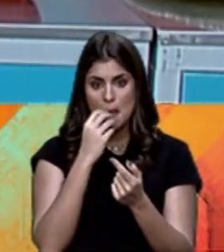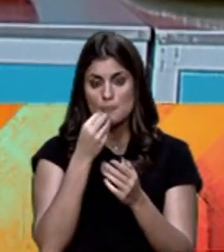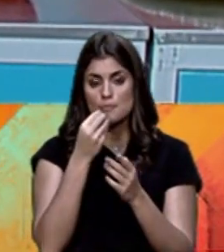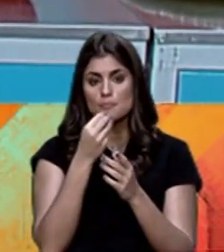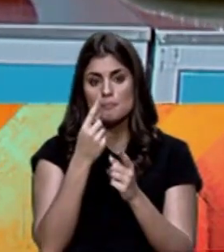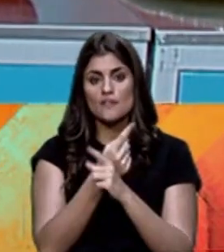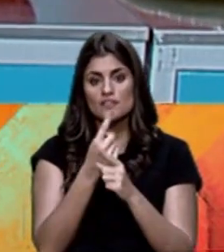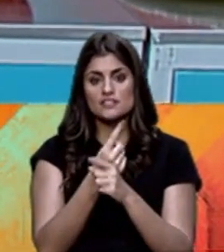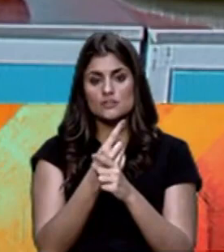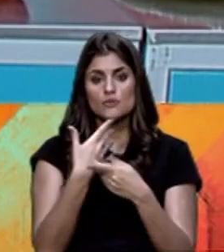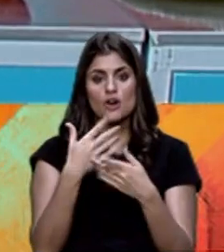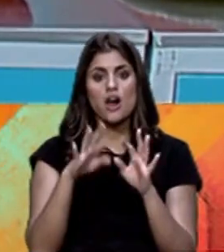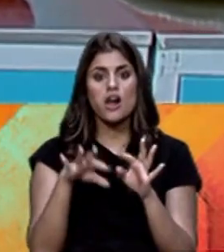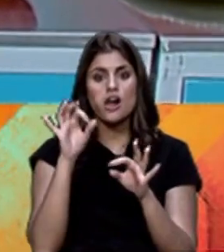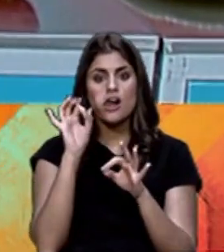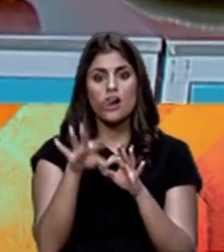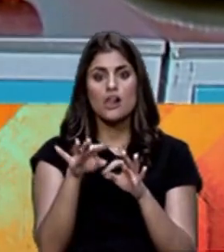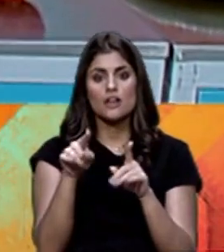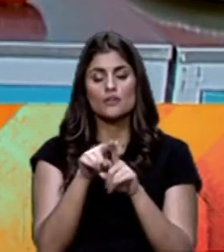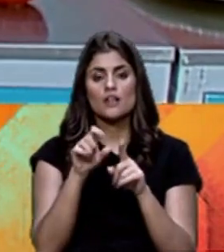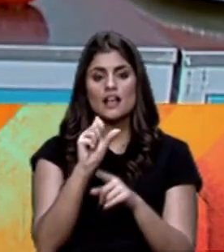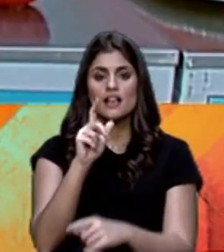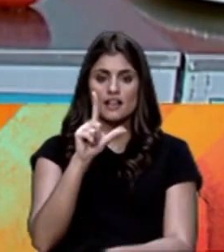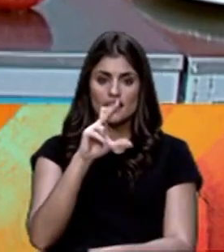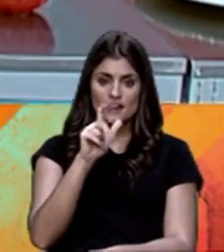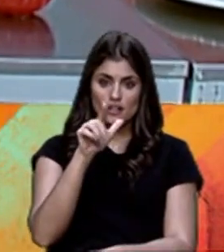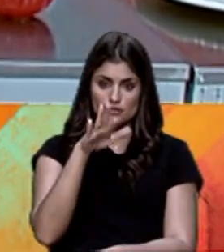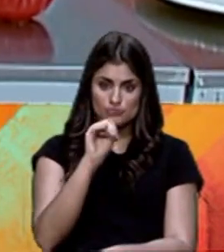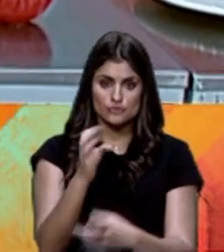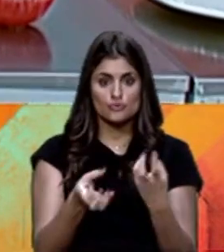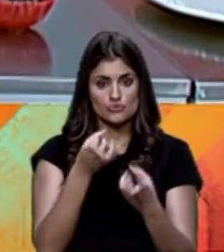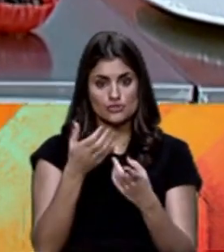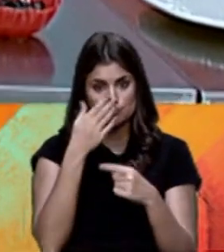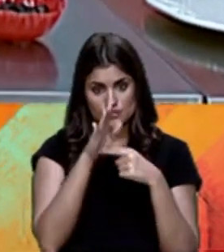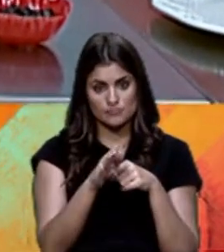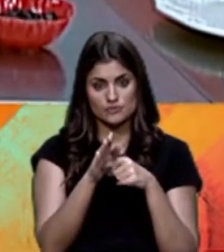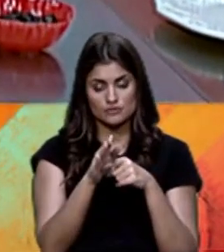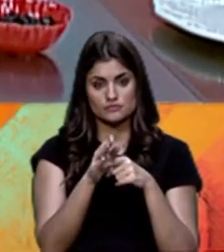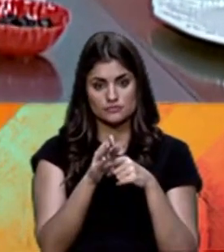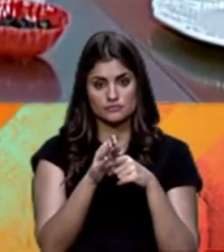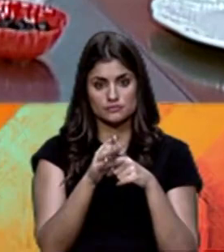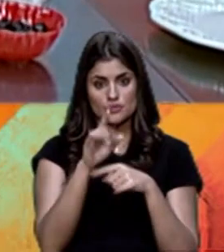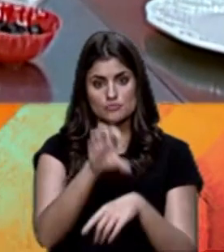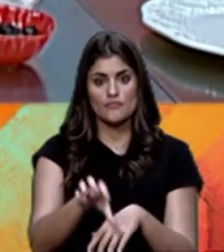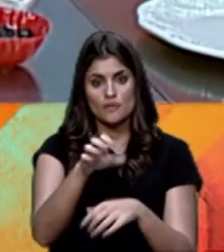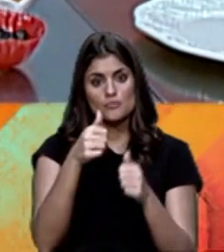eu sugeria servirmos com os grelos cozidos. Estamos na época dos grelos, por exemplo, pode ser uma forma de